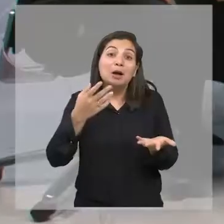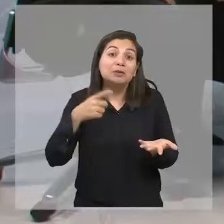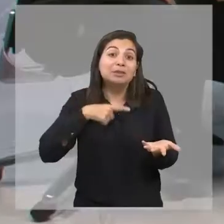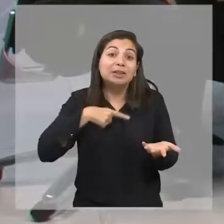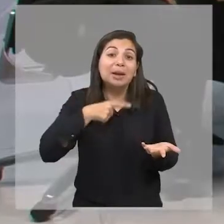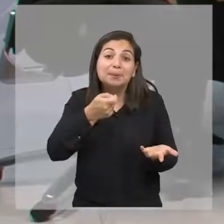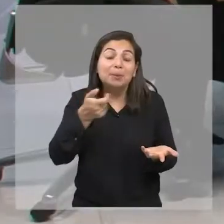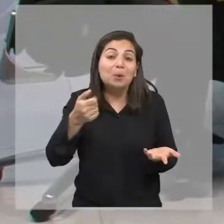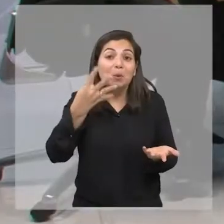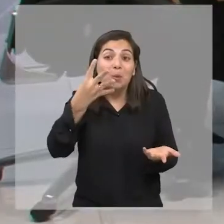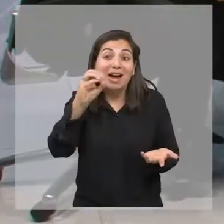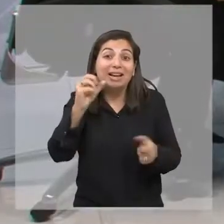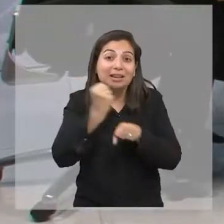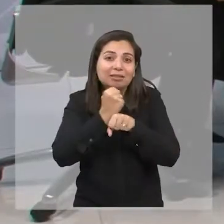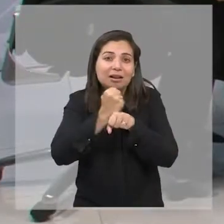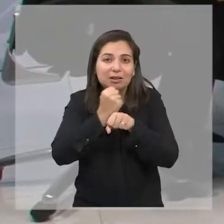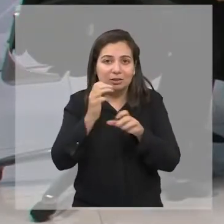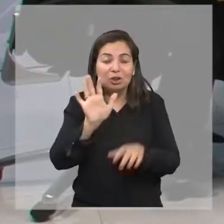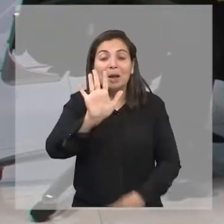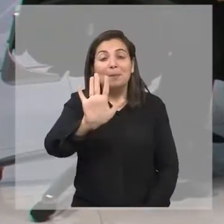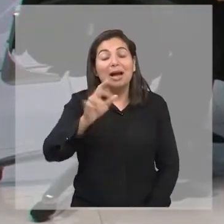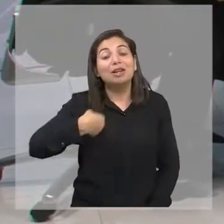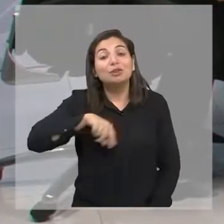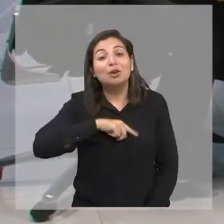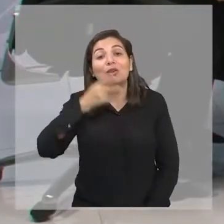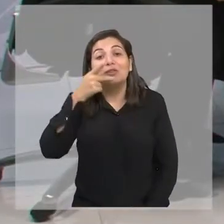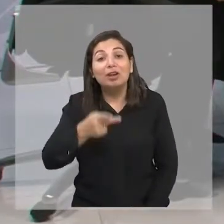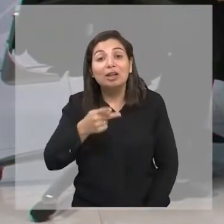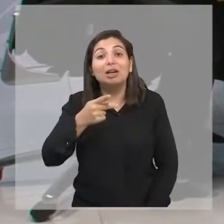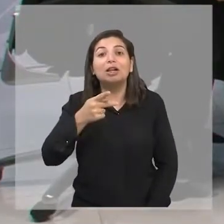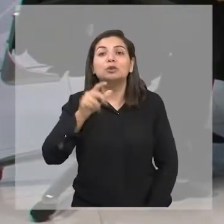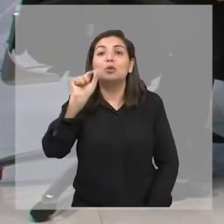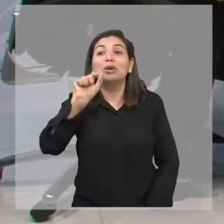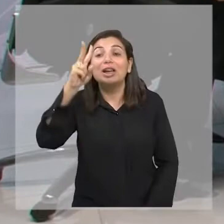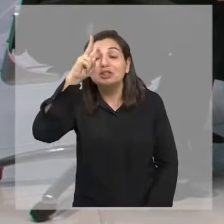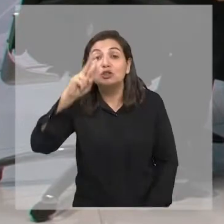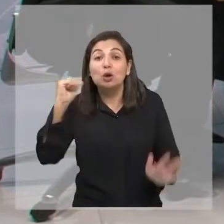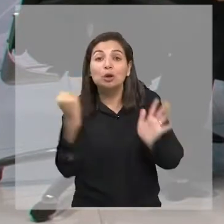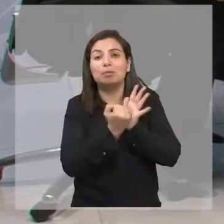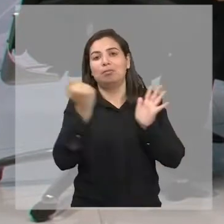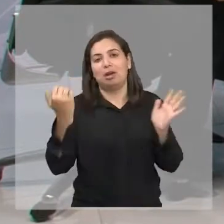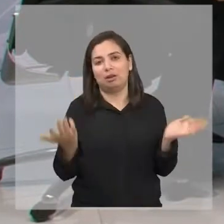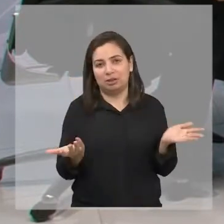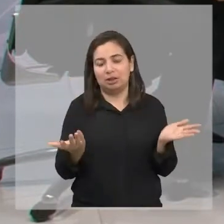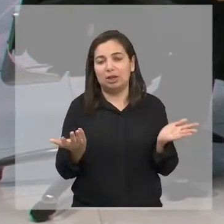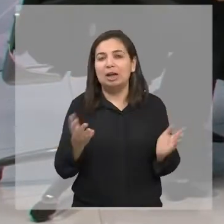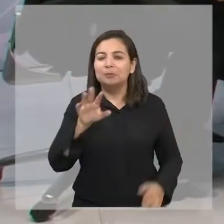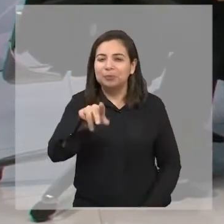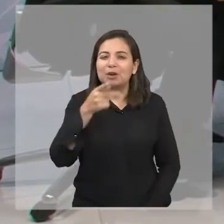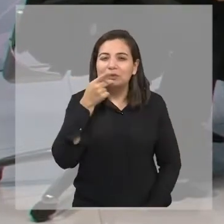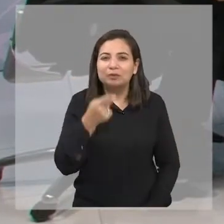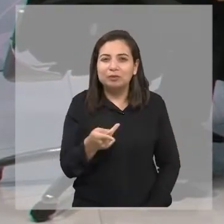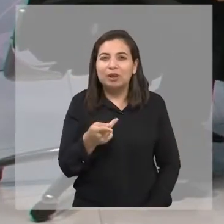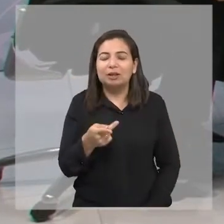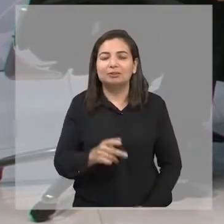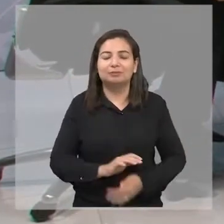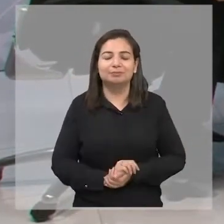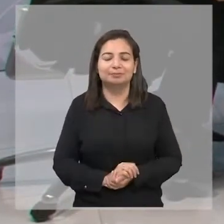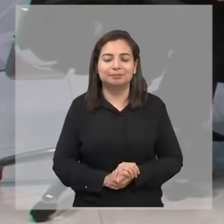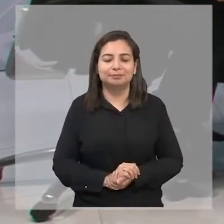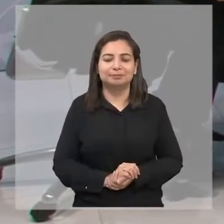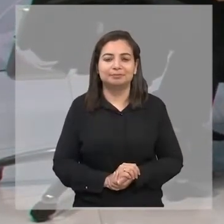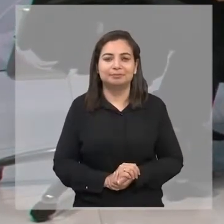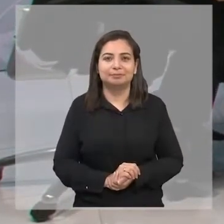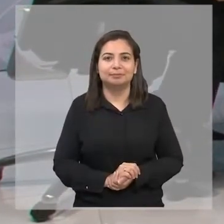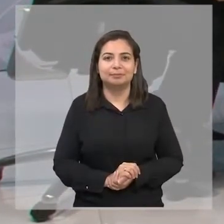Mas, Pleno mas a gente emprego. não- a gente Estão super está bem. falando de fatos históricos. Certo. Então, quando você diz, vamos privatizar tudo. Foi injetado 500